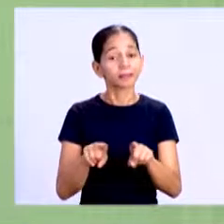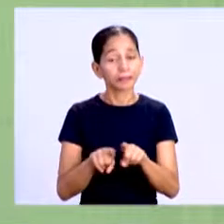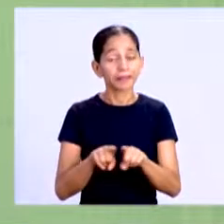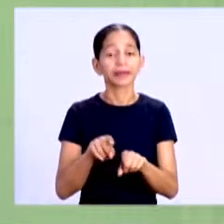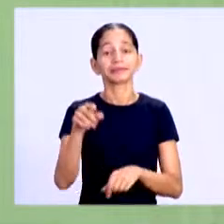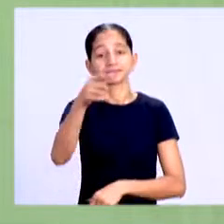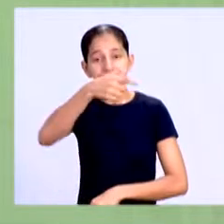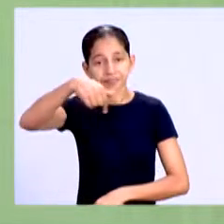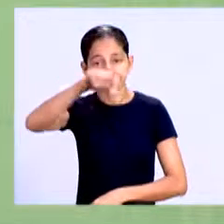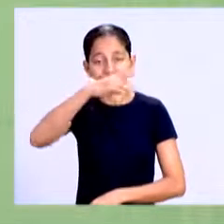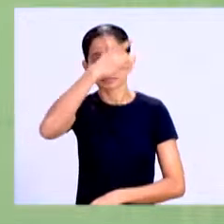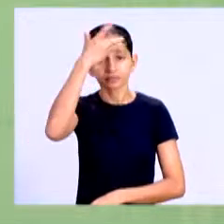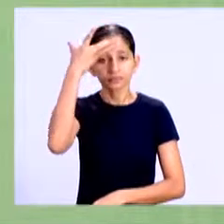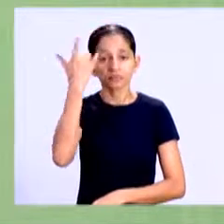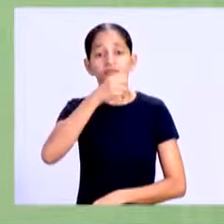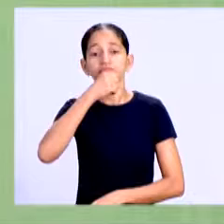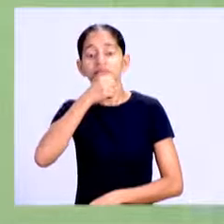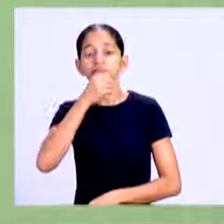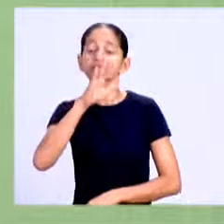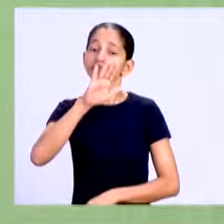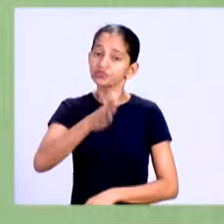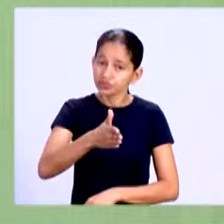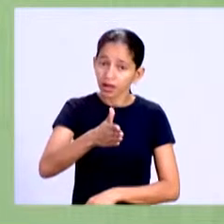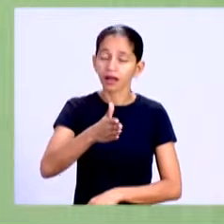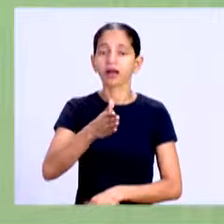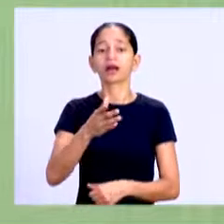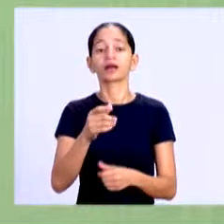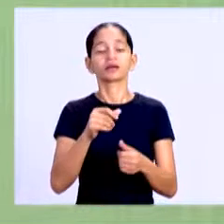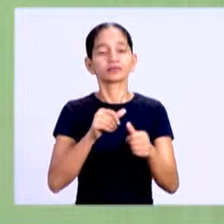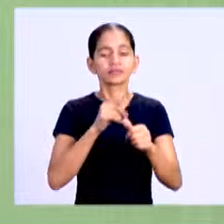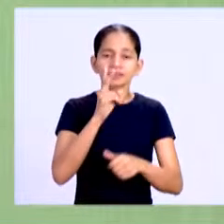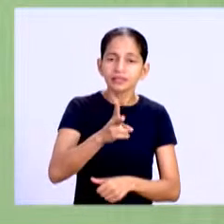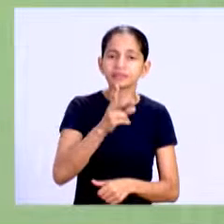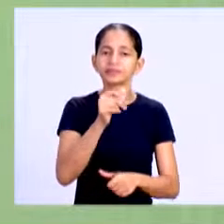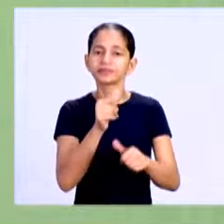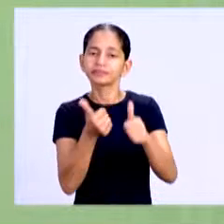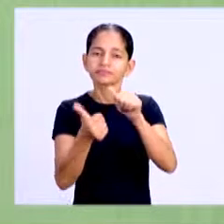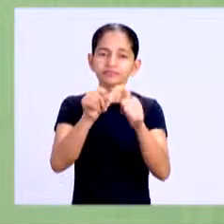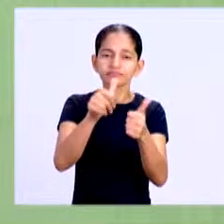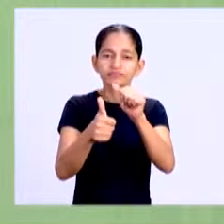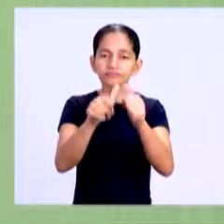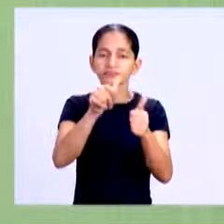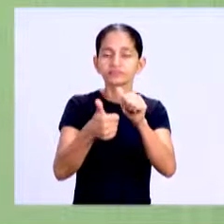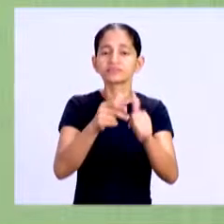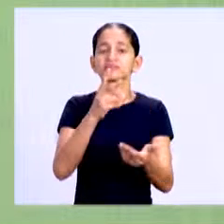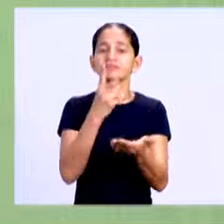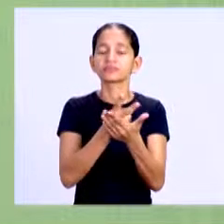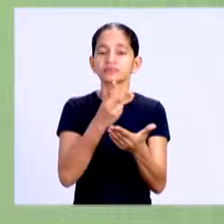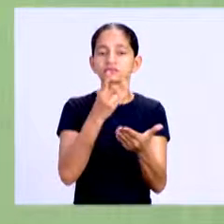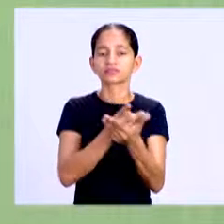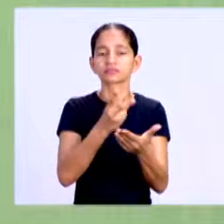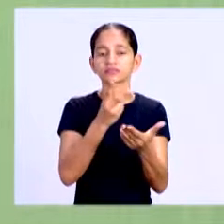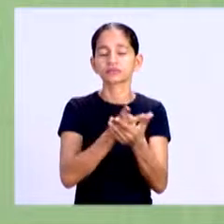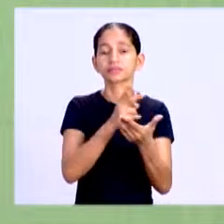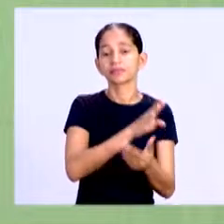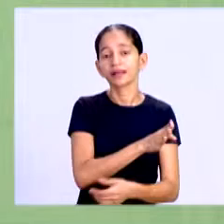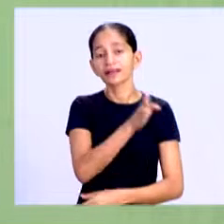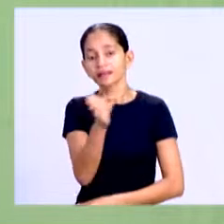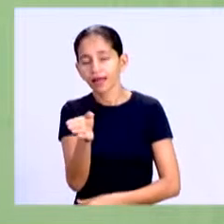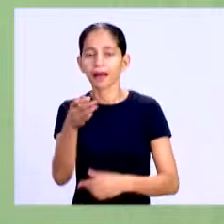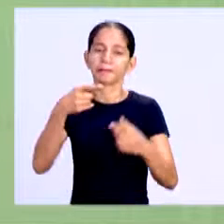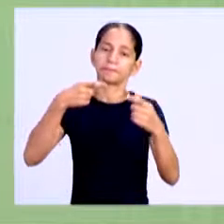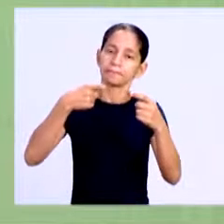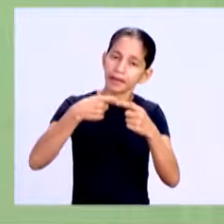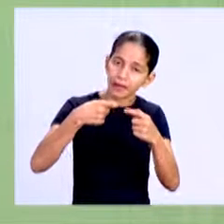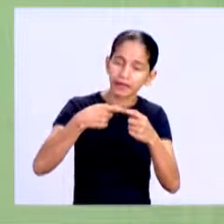Entretanto, toda pessoa idosa ela deve passar regularmente por uma avaliação do profissional de saúde. Então é importante que